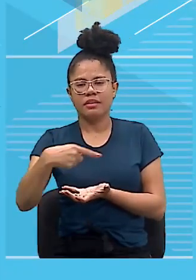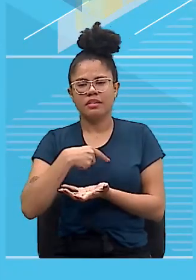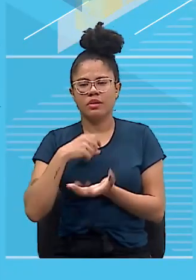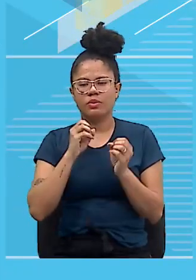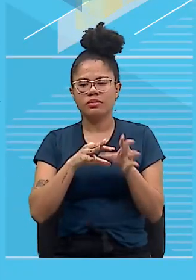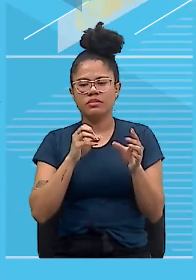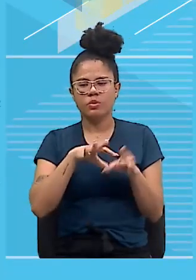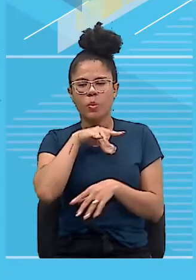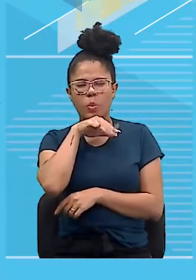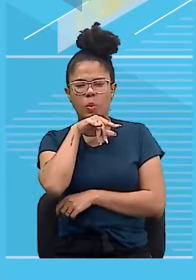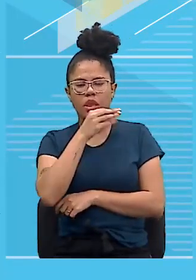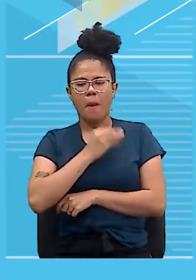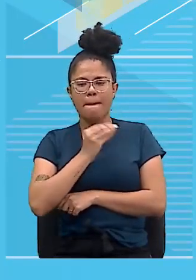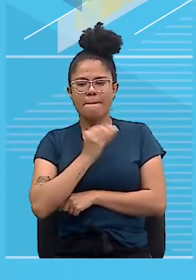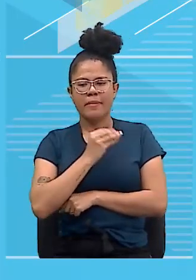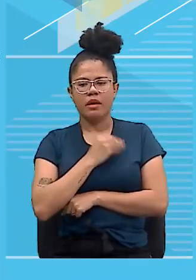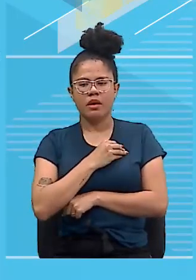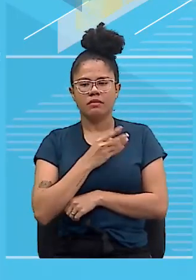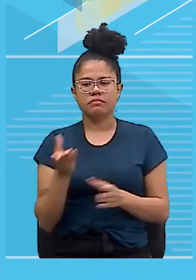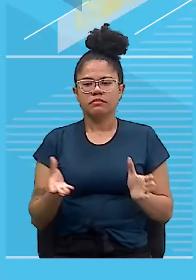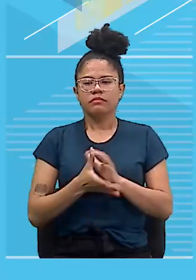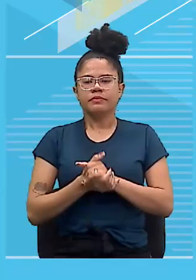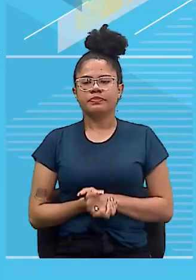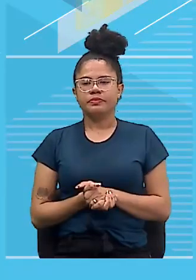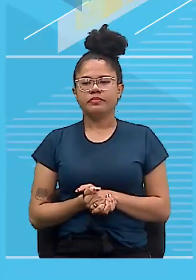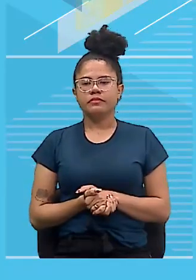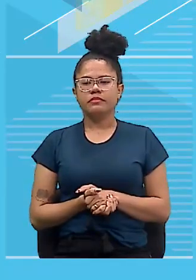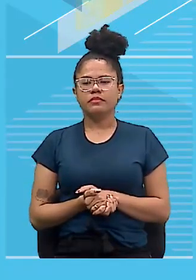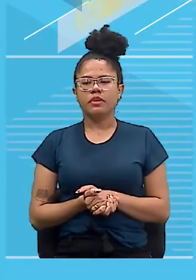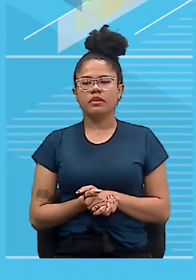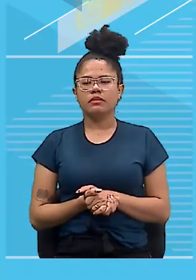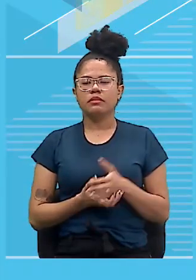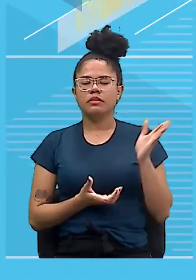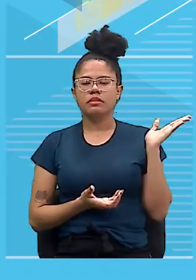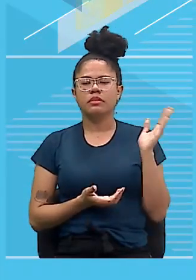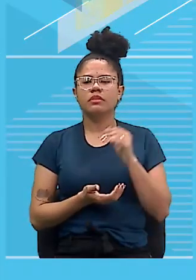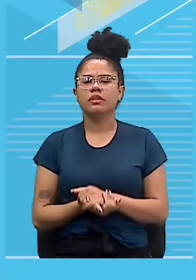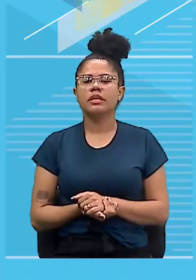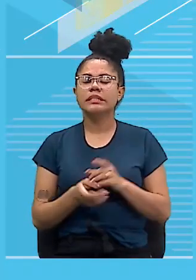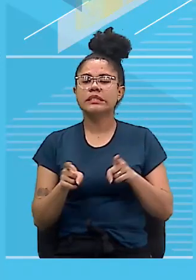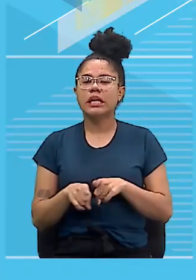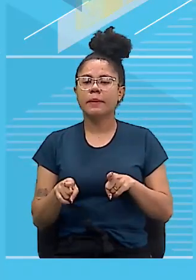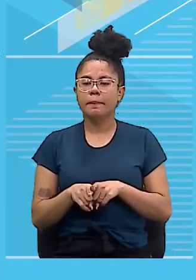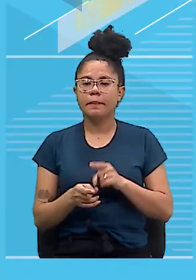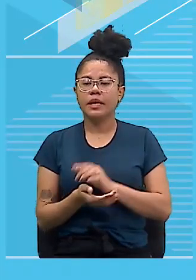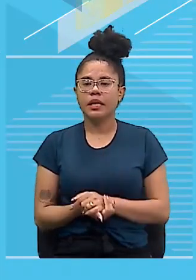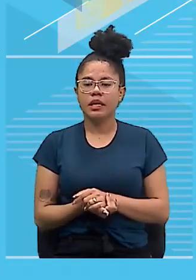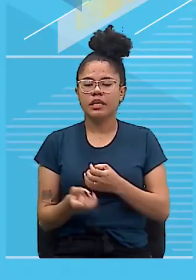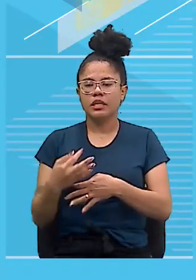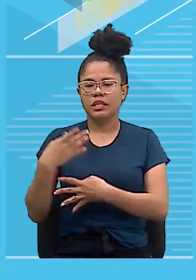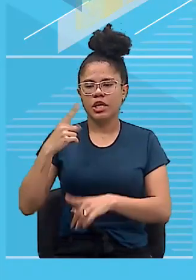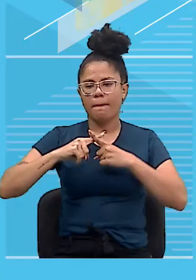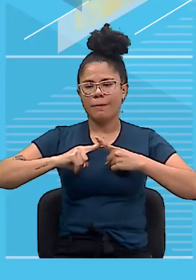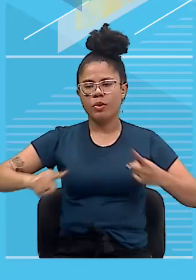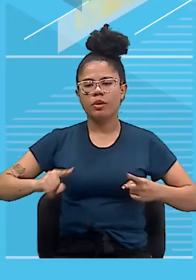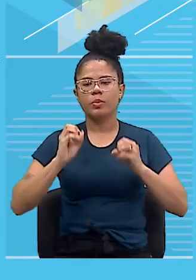haram cara que loucura e isso meu amigo Santiago foi lá e já mandou a resposta é a proibição